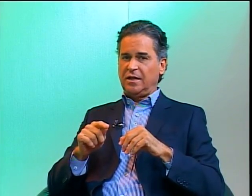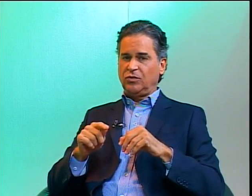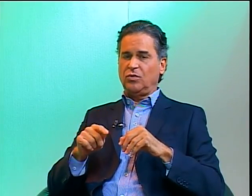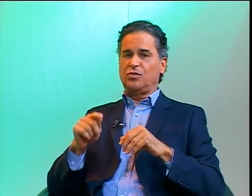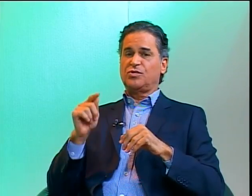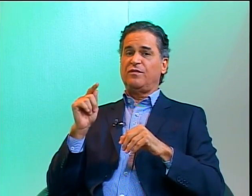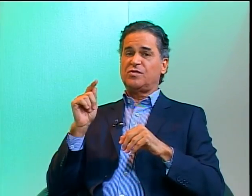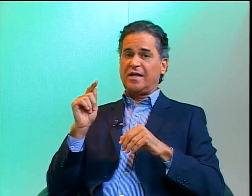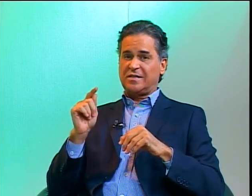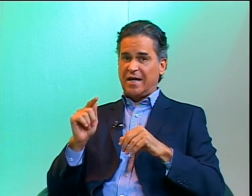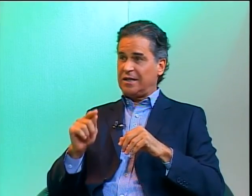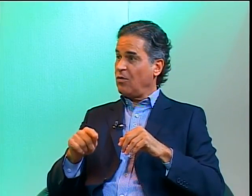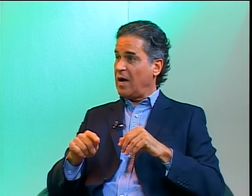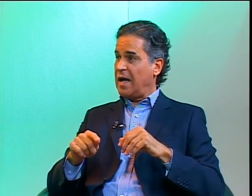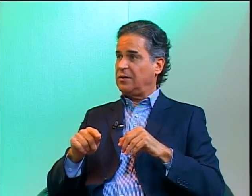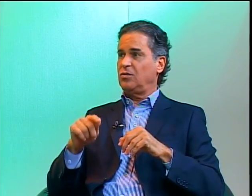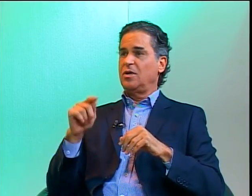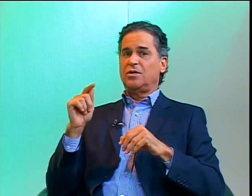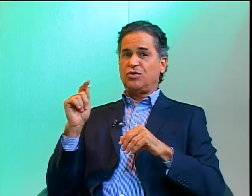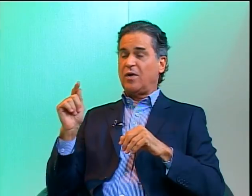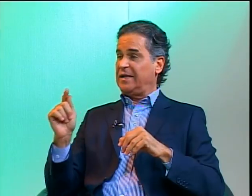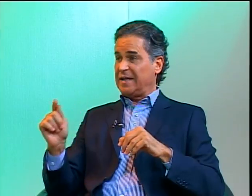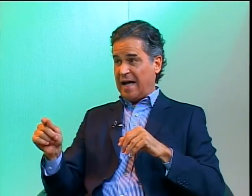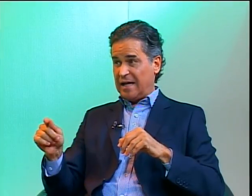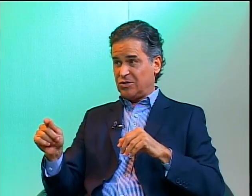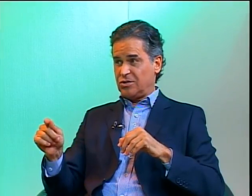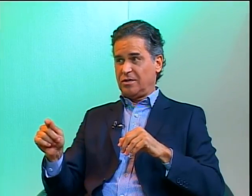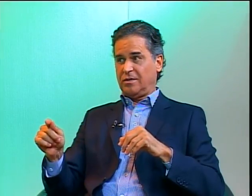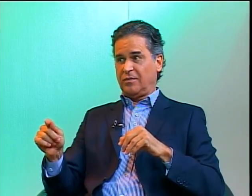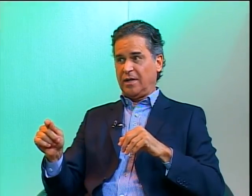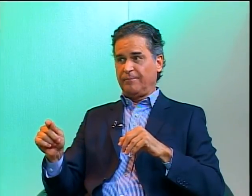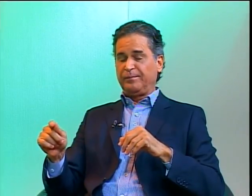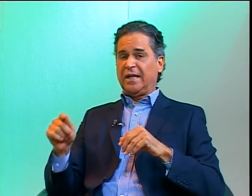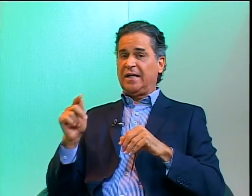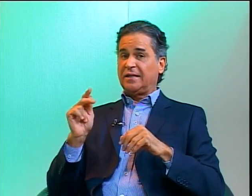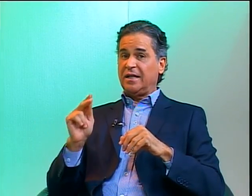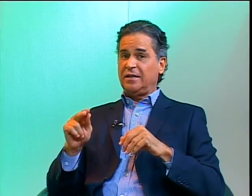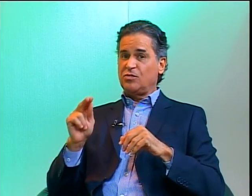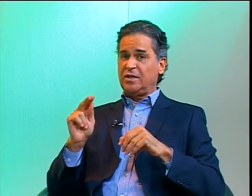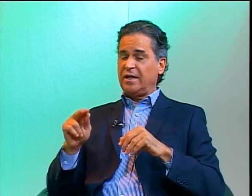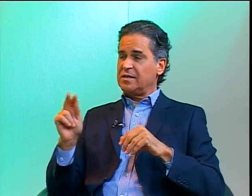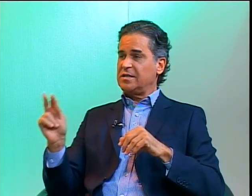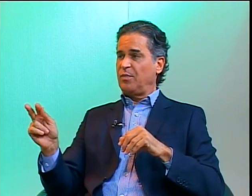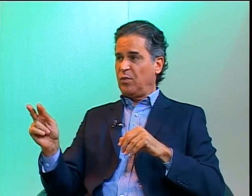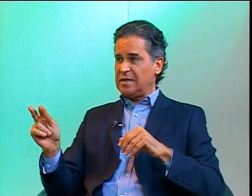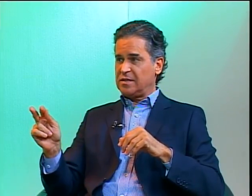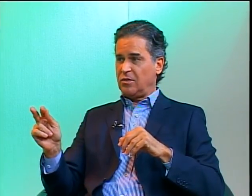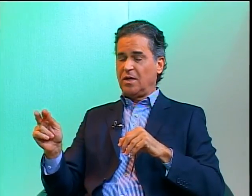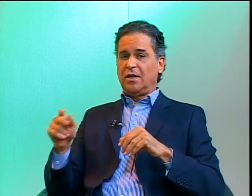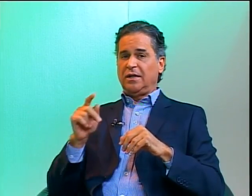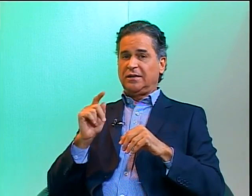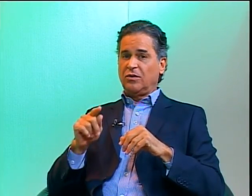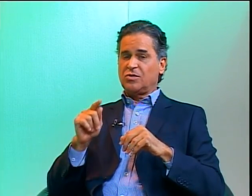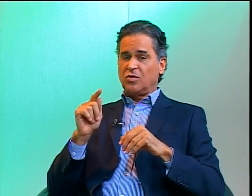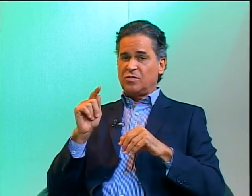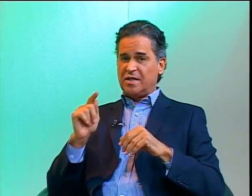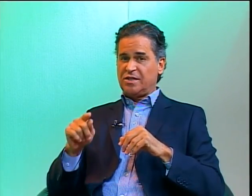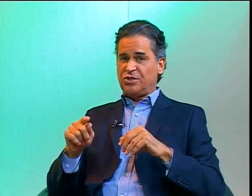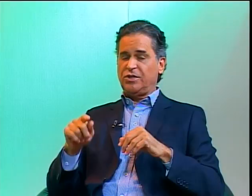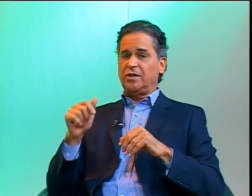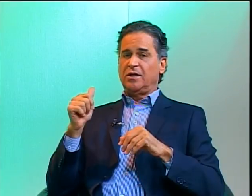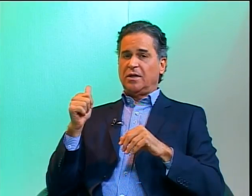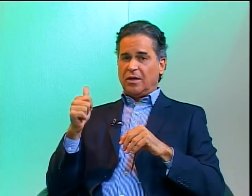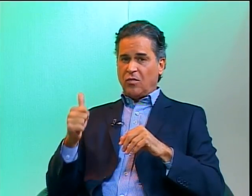está escrito que o serviço tem que ser adequado, de qualidade, não é? E atender os interesses da população. Então, nós